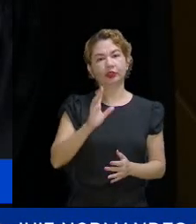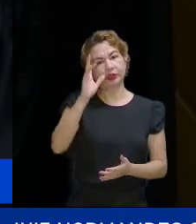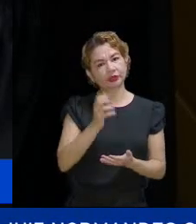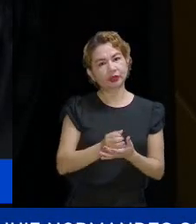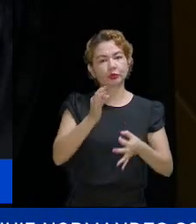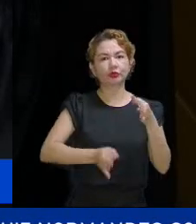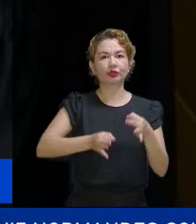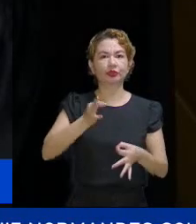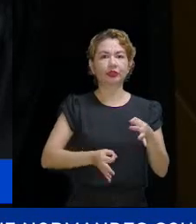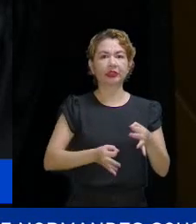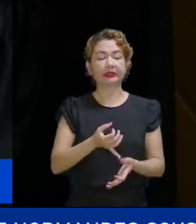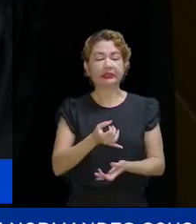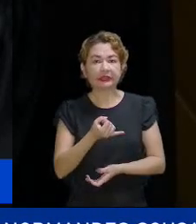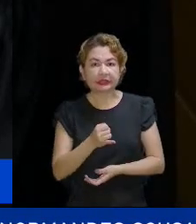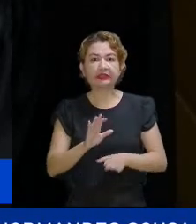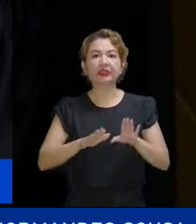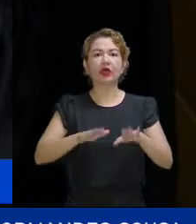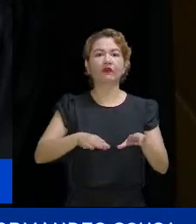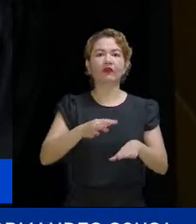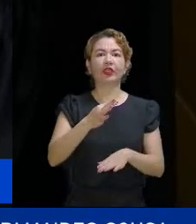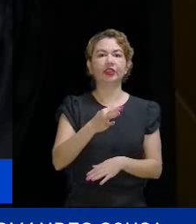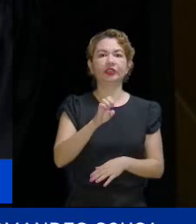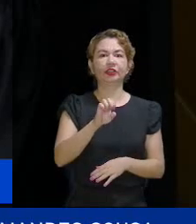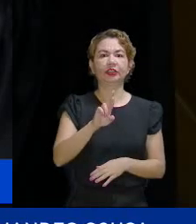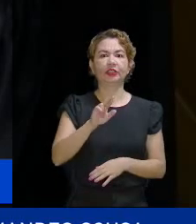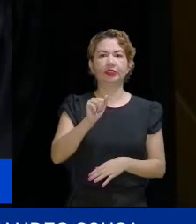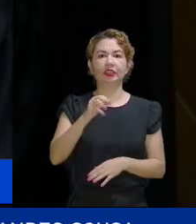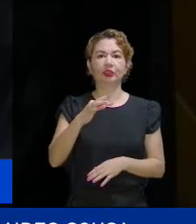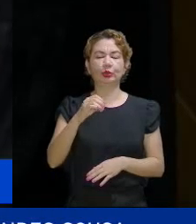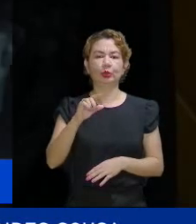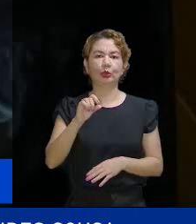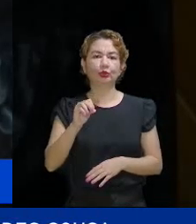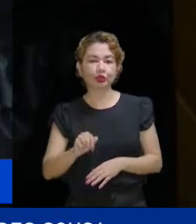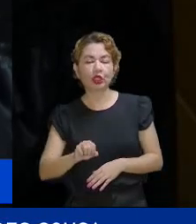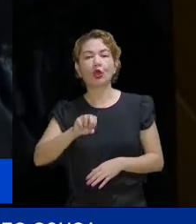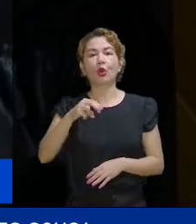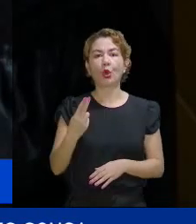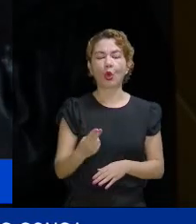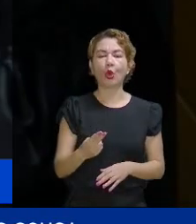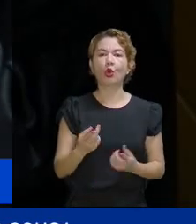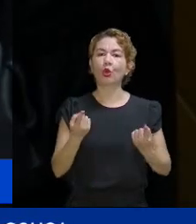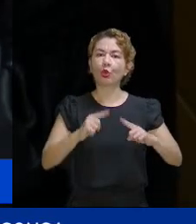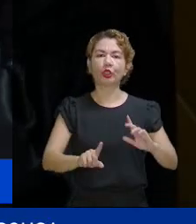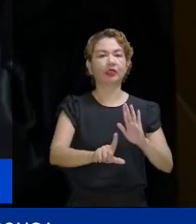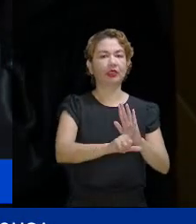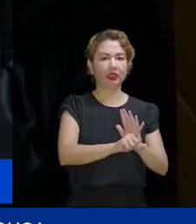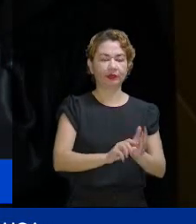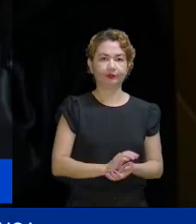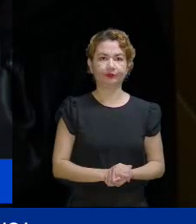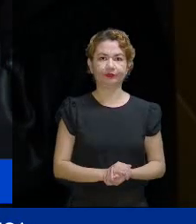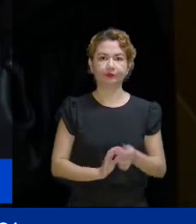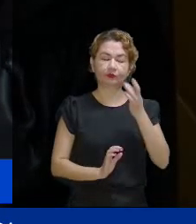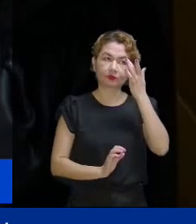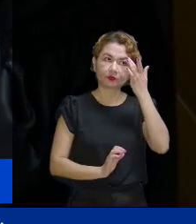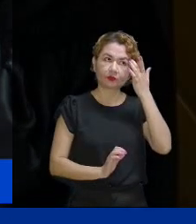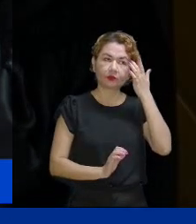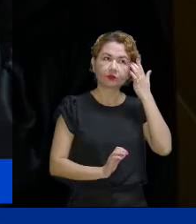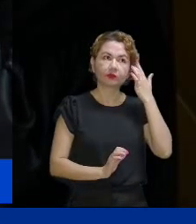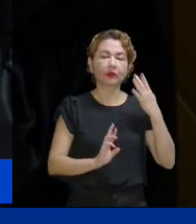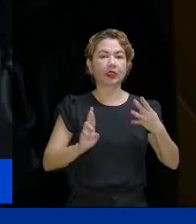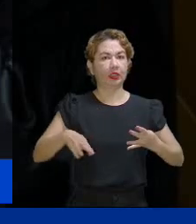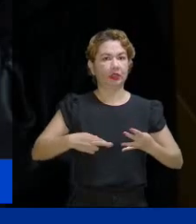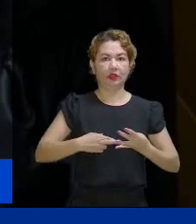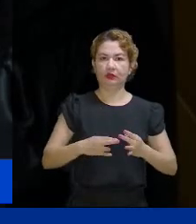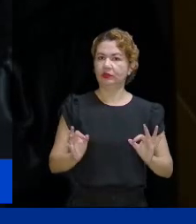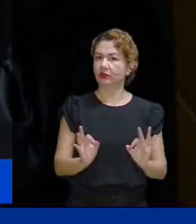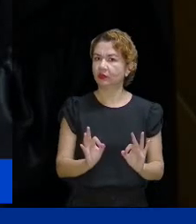recorrível, salvo situações de teratologia ou manifestamente ilegais. A própria resolução diz que não cabe